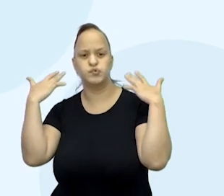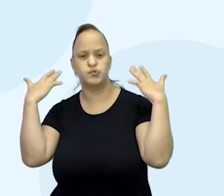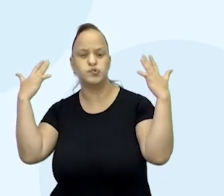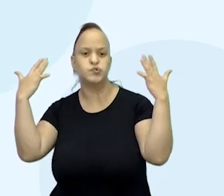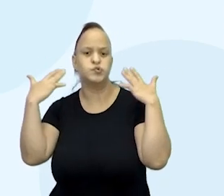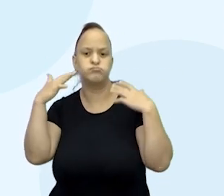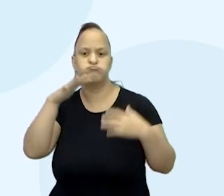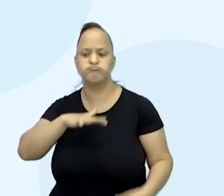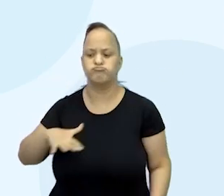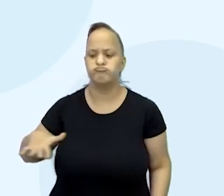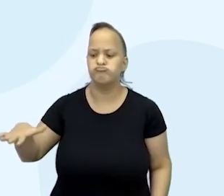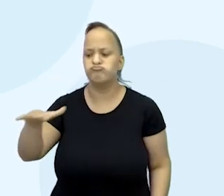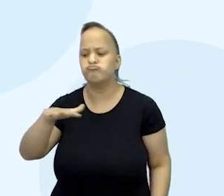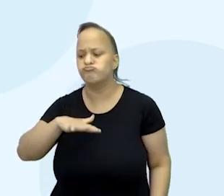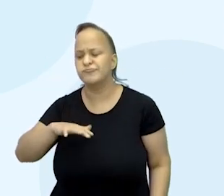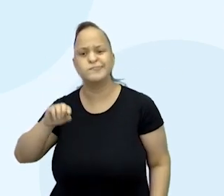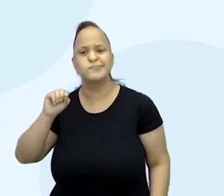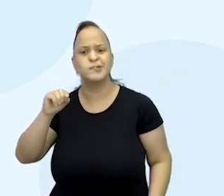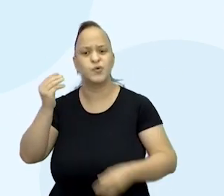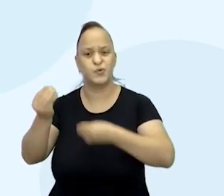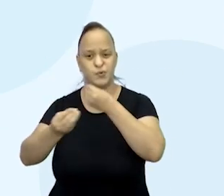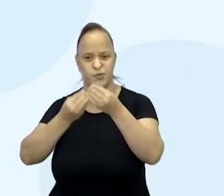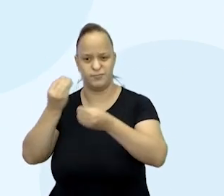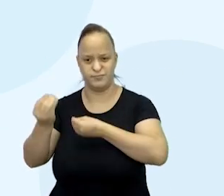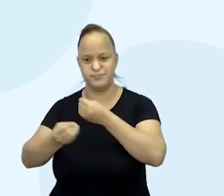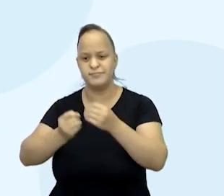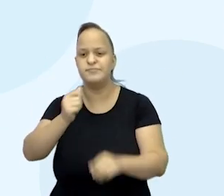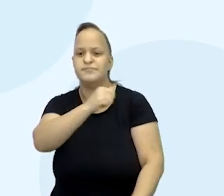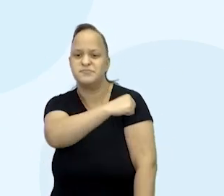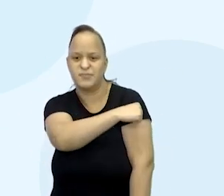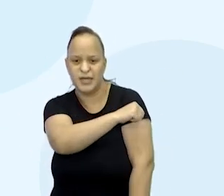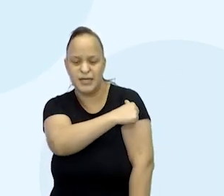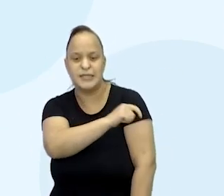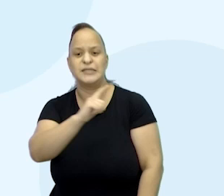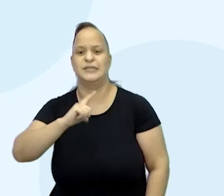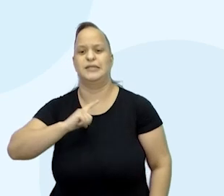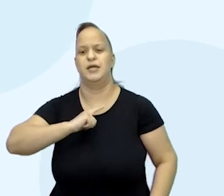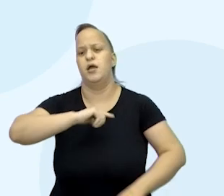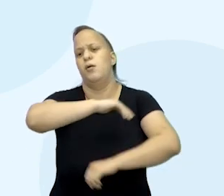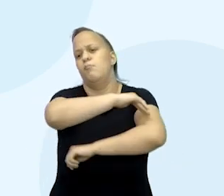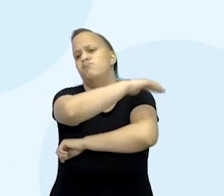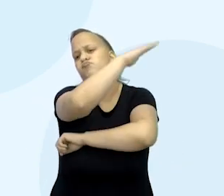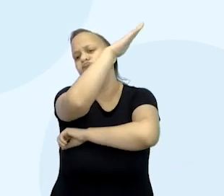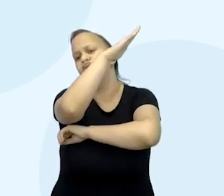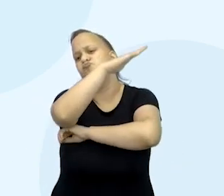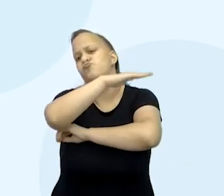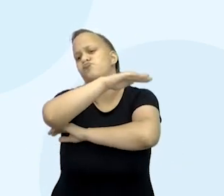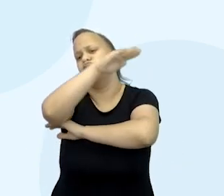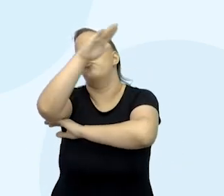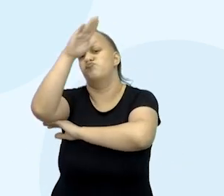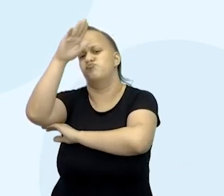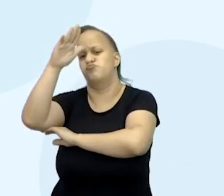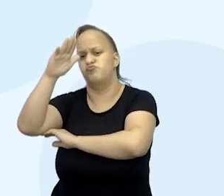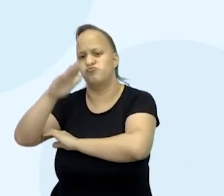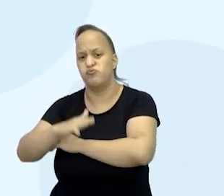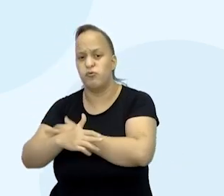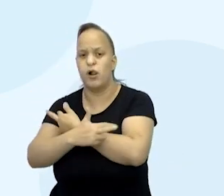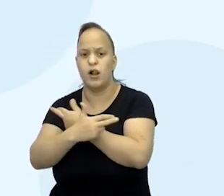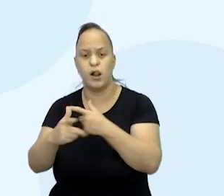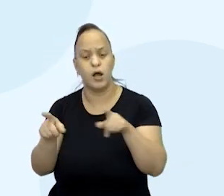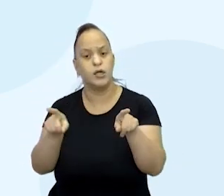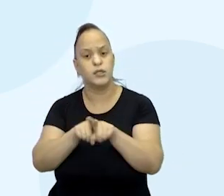região estudada? O Rio de Janeiro possui grupos montanhosos, né, e conjuntos menores